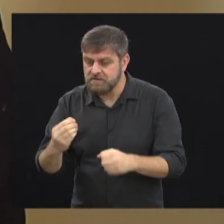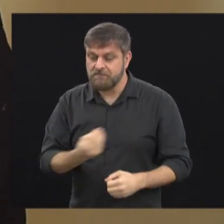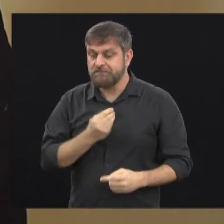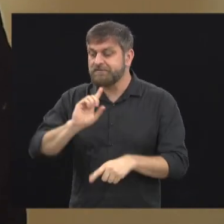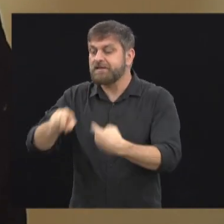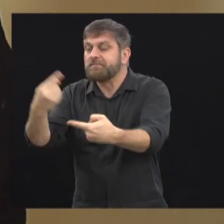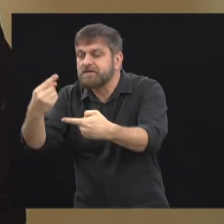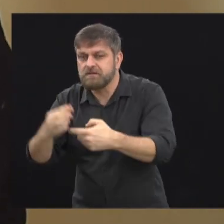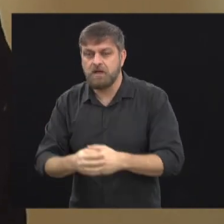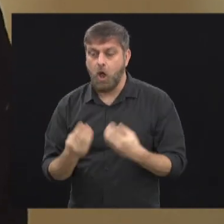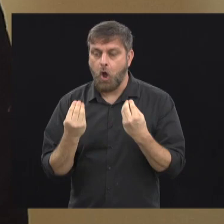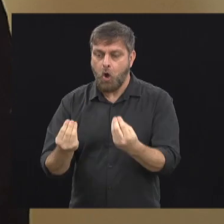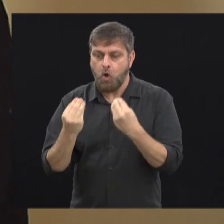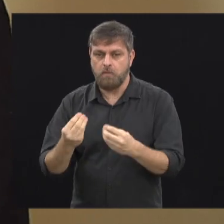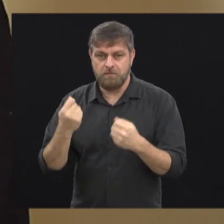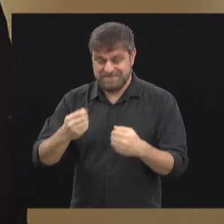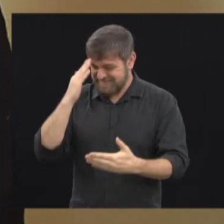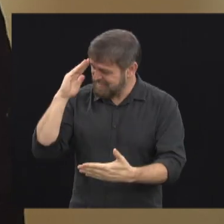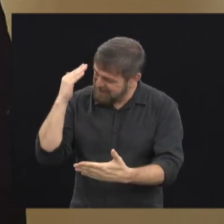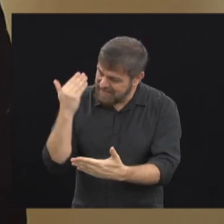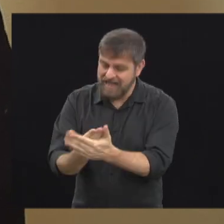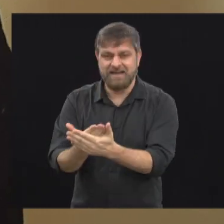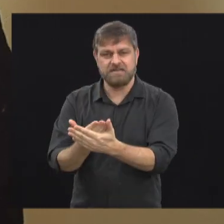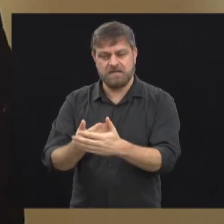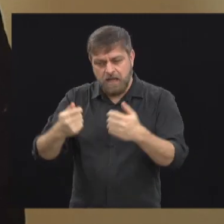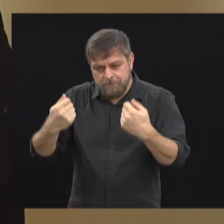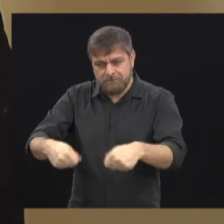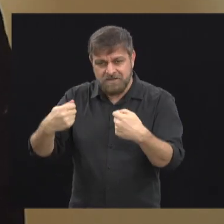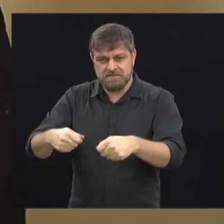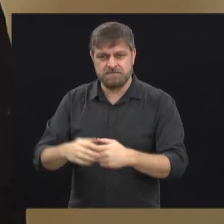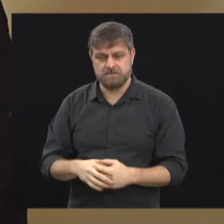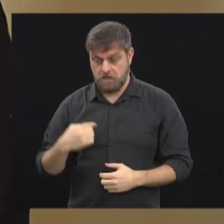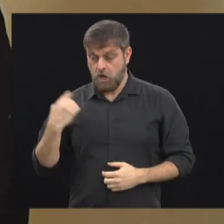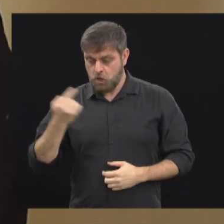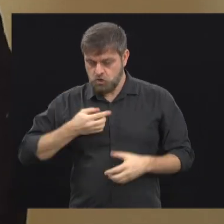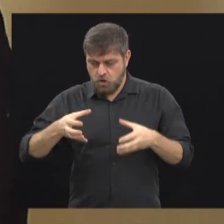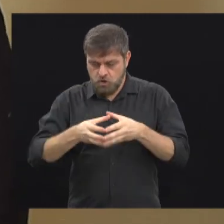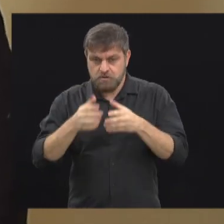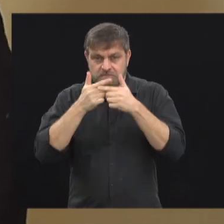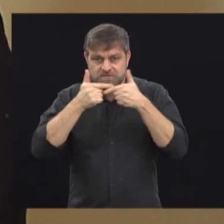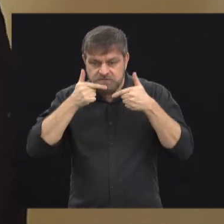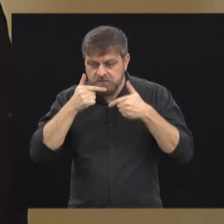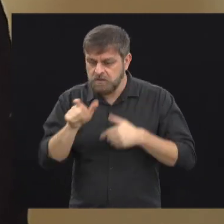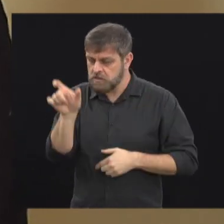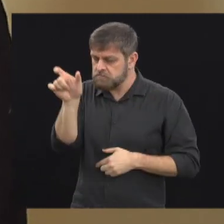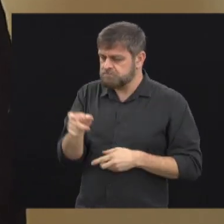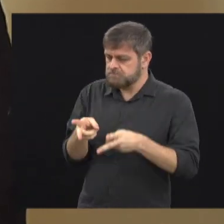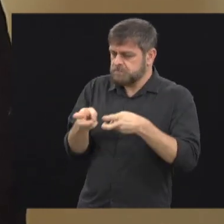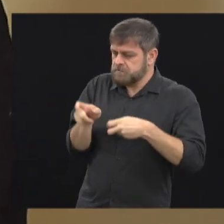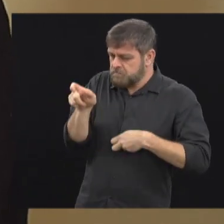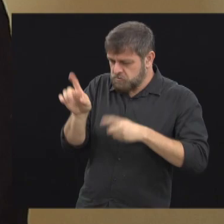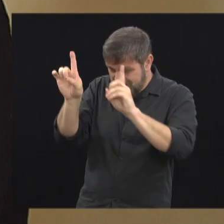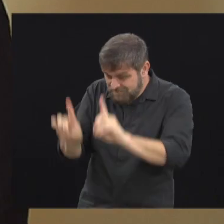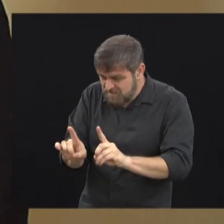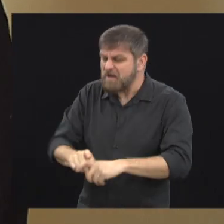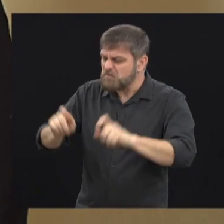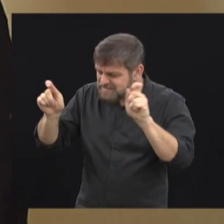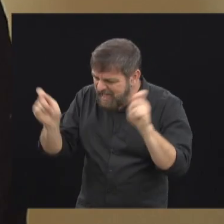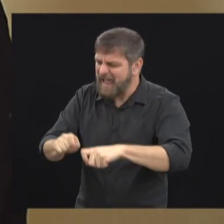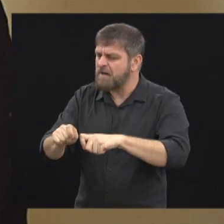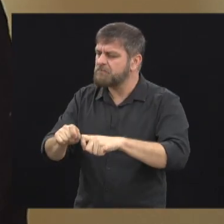né? Sem o acreditar, né? Aqui a gente acredita no potencial, acredita